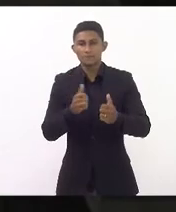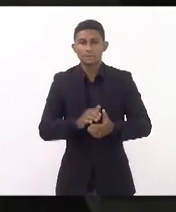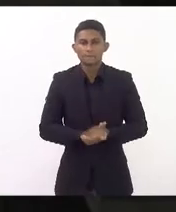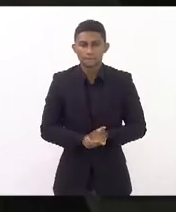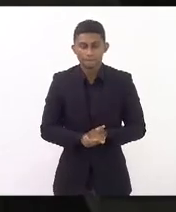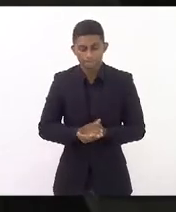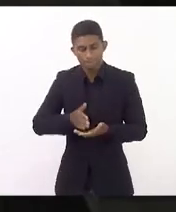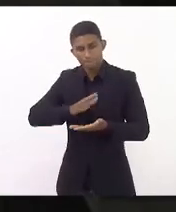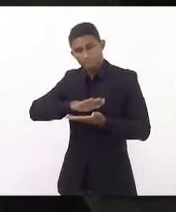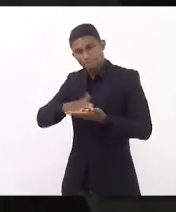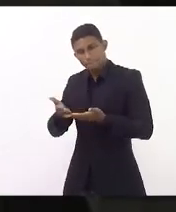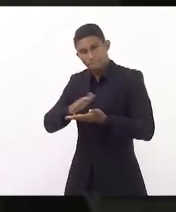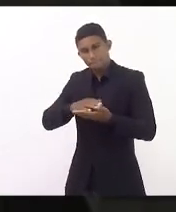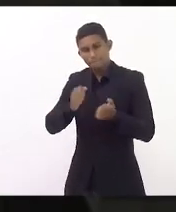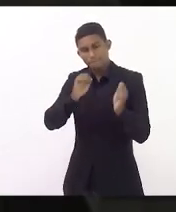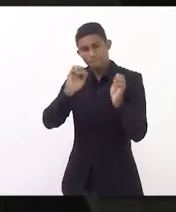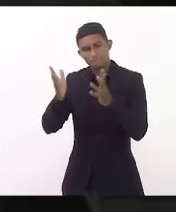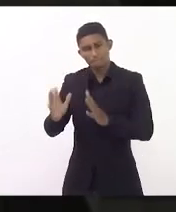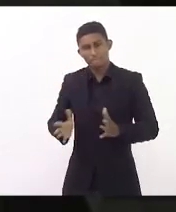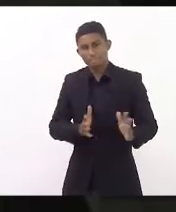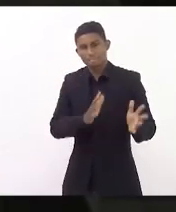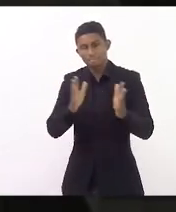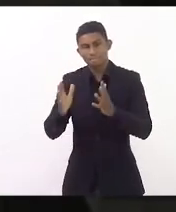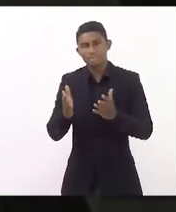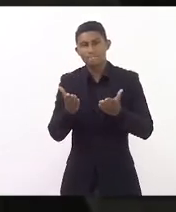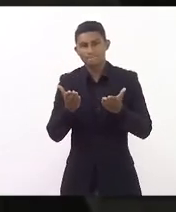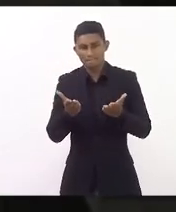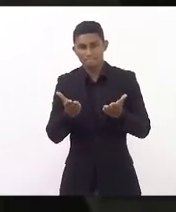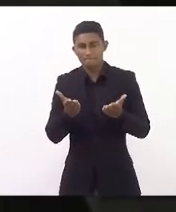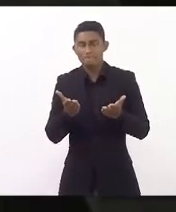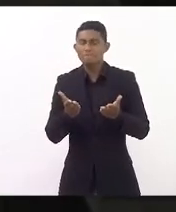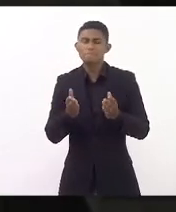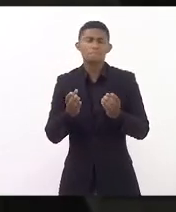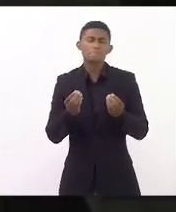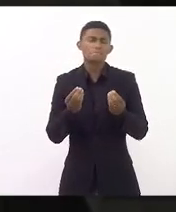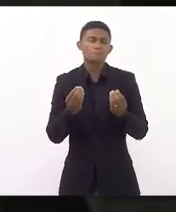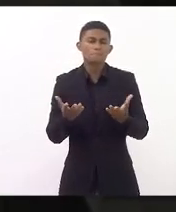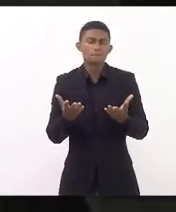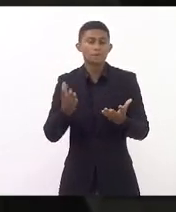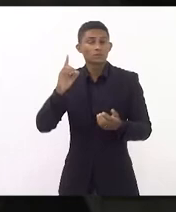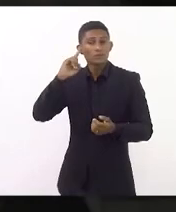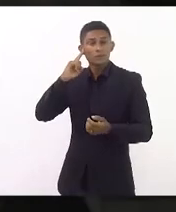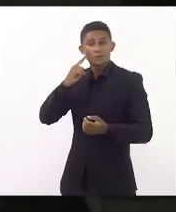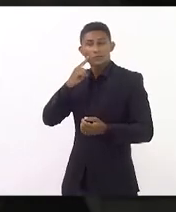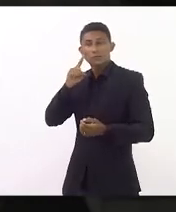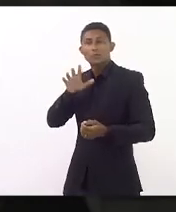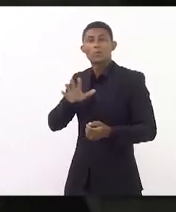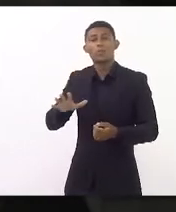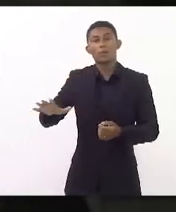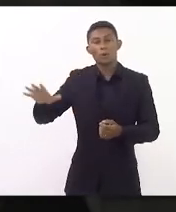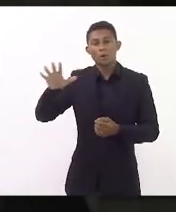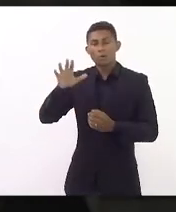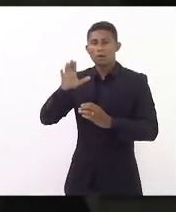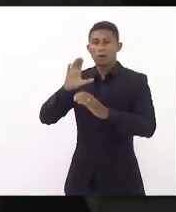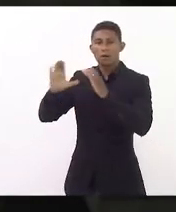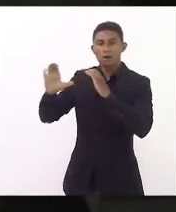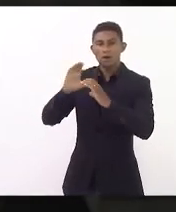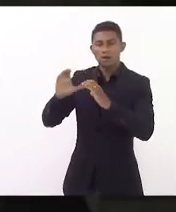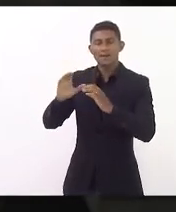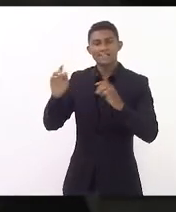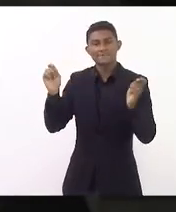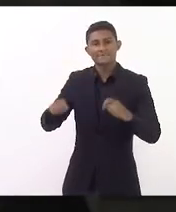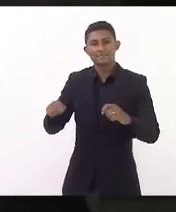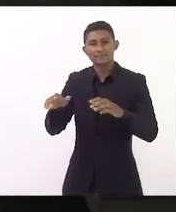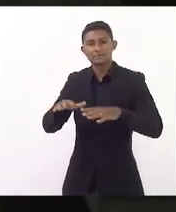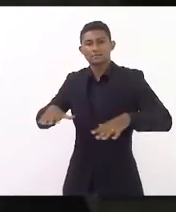senhor intérprete da linguagem de Libras, que leva a nossa voz aos